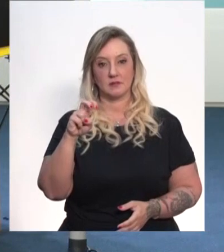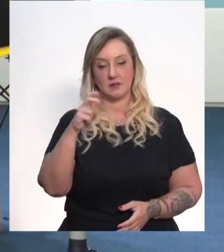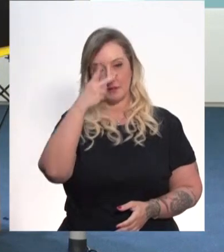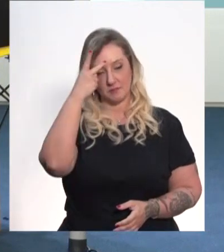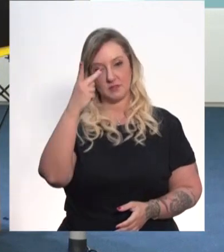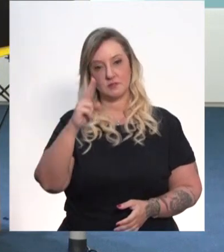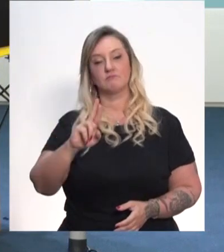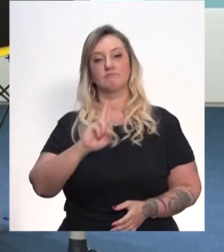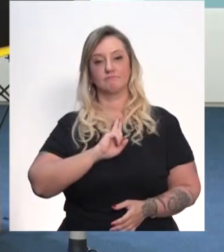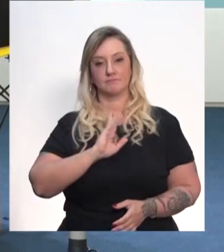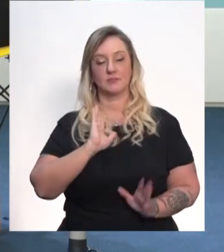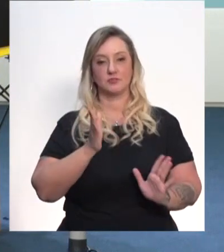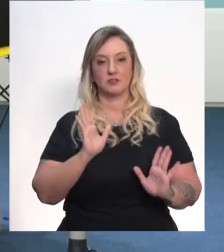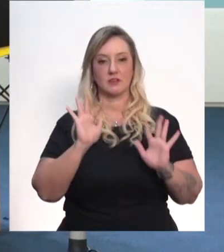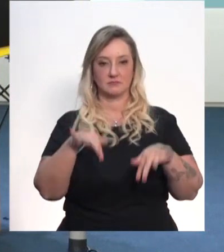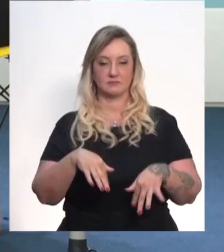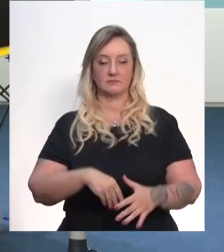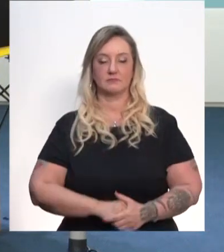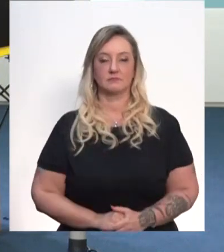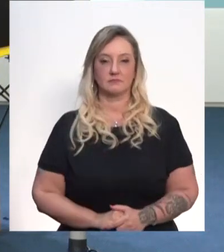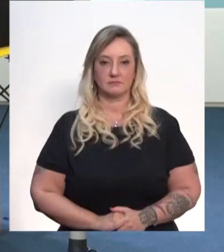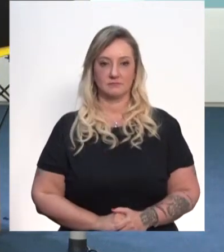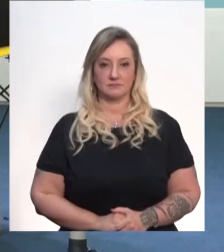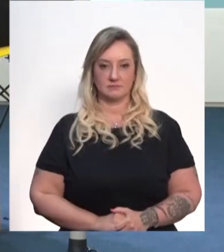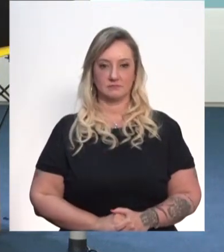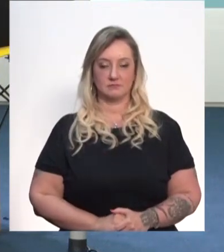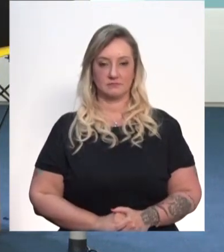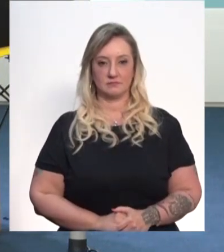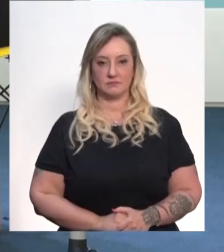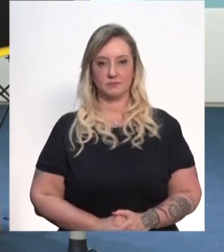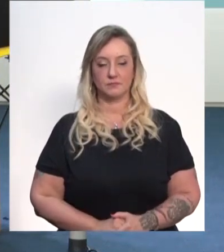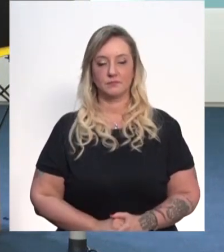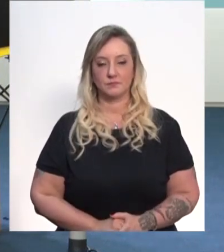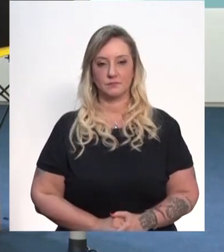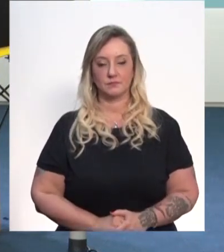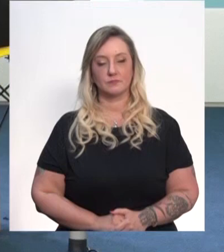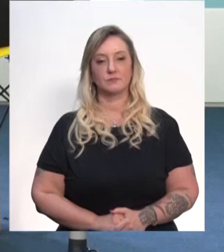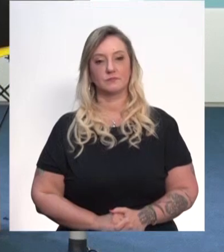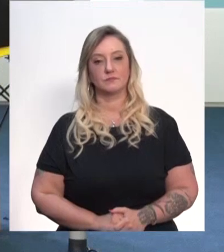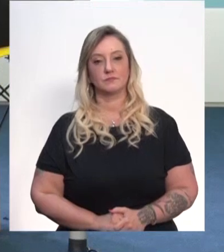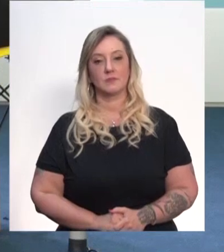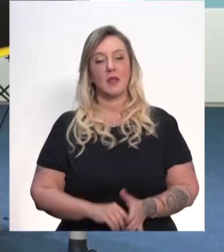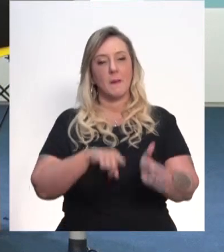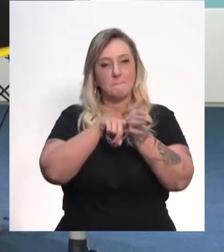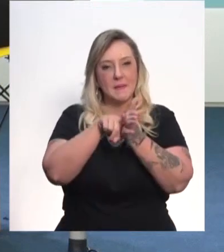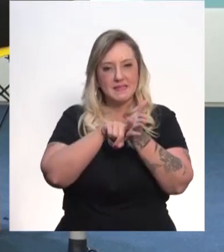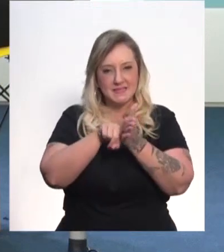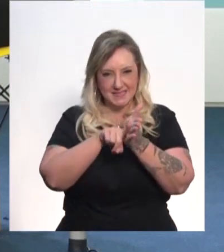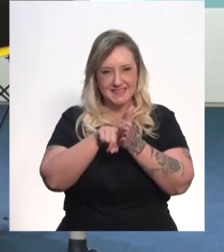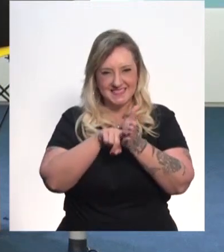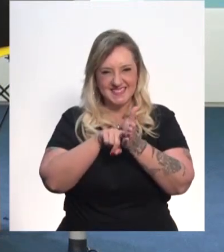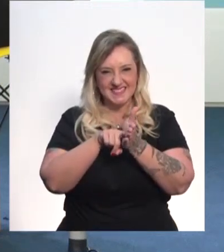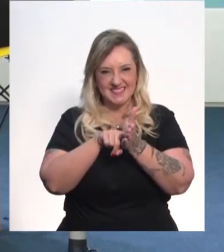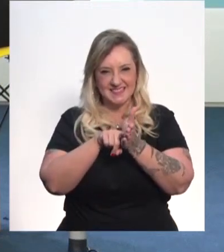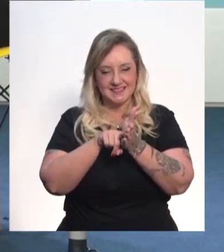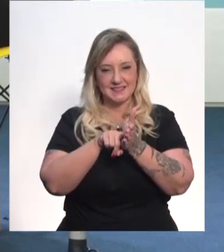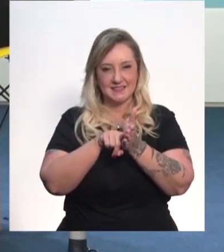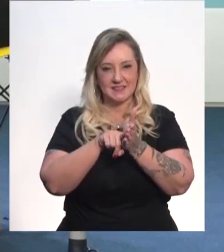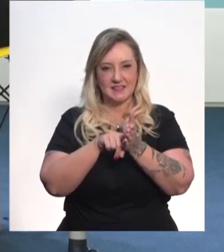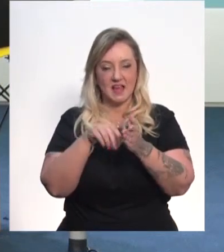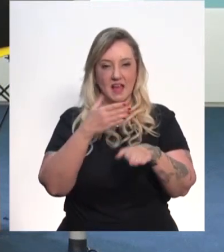somos importantes e não vamos perder ninguém. Então, esses professores eventuais que não realizaram cursos pela EFAP, que